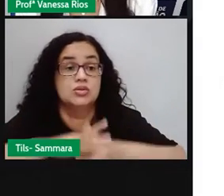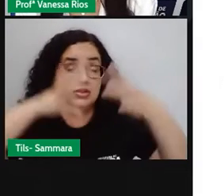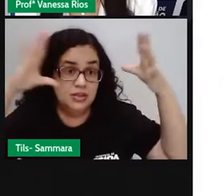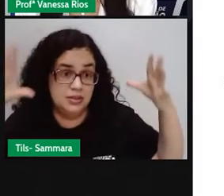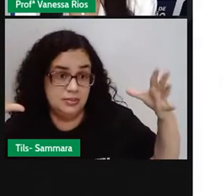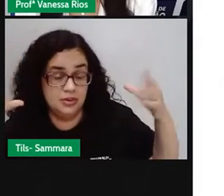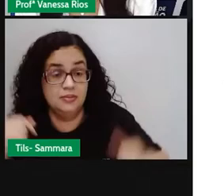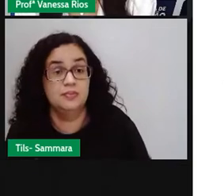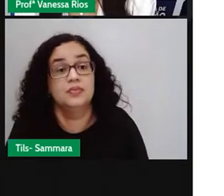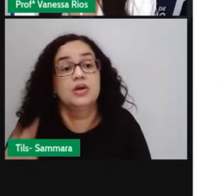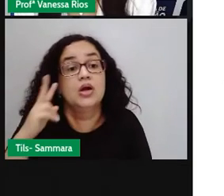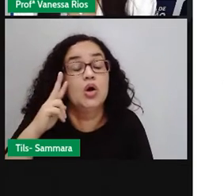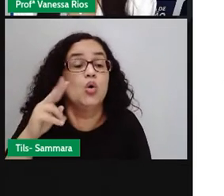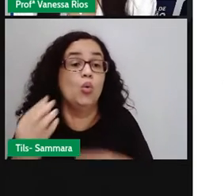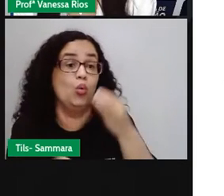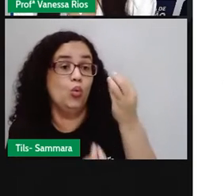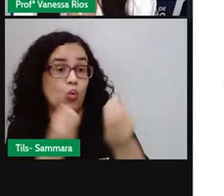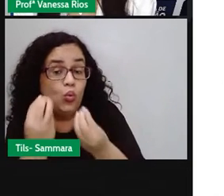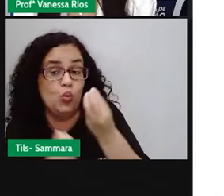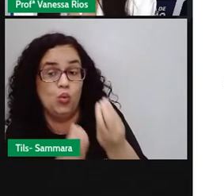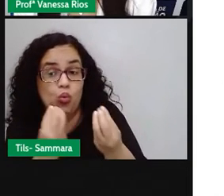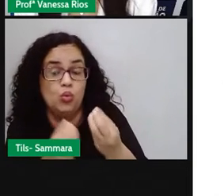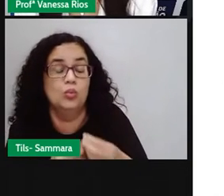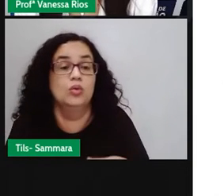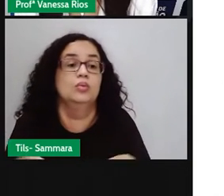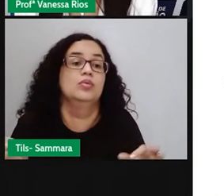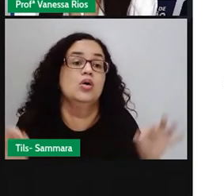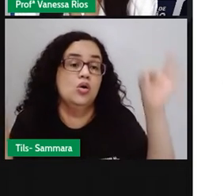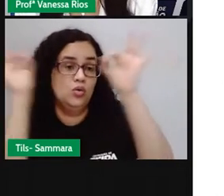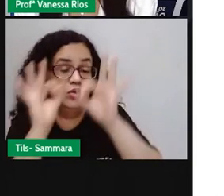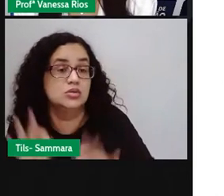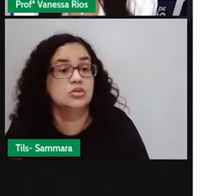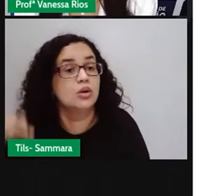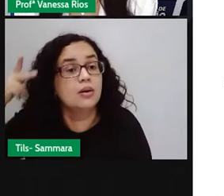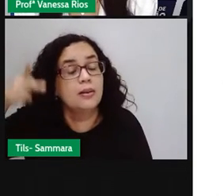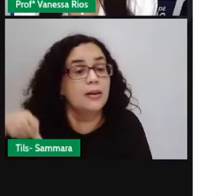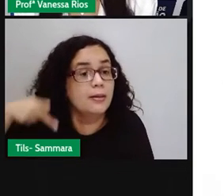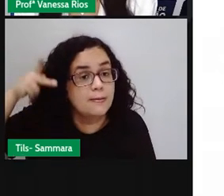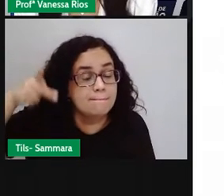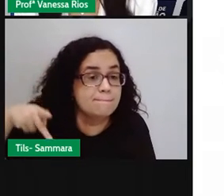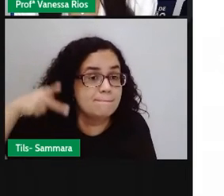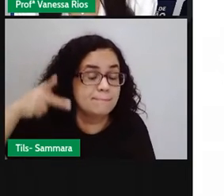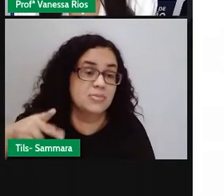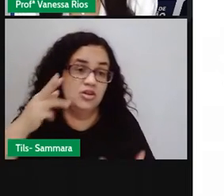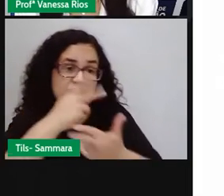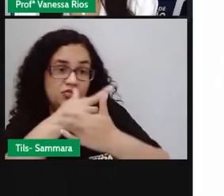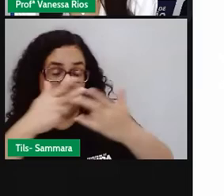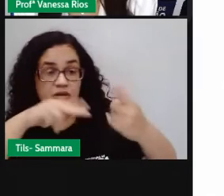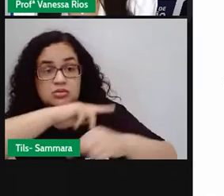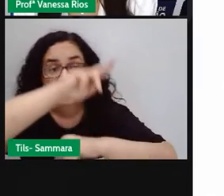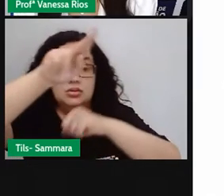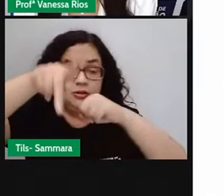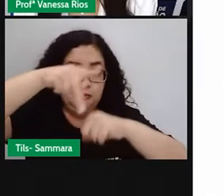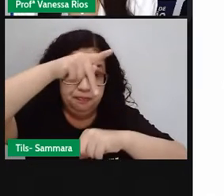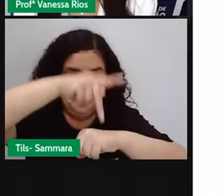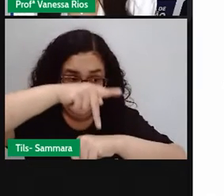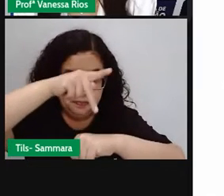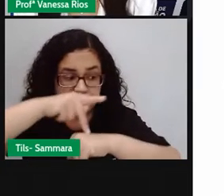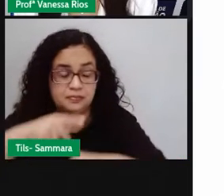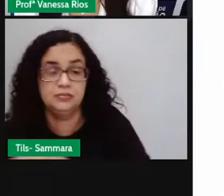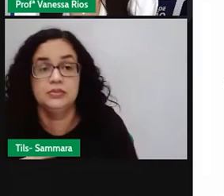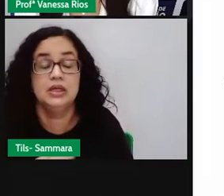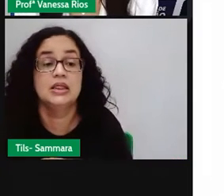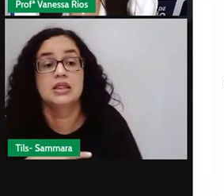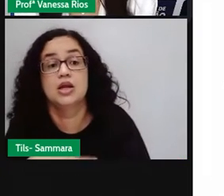é instalada aí como organização política de vários países, né? Aquele que existem